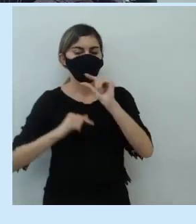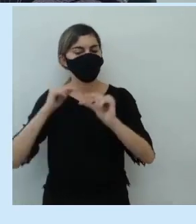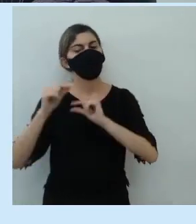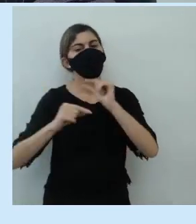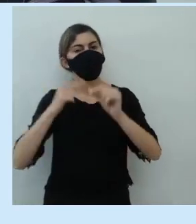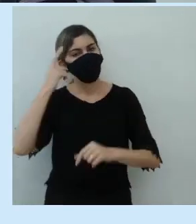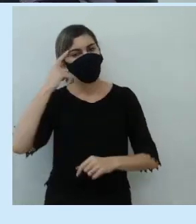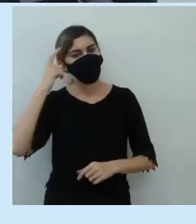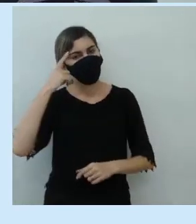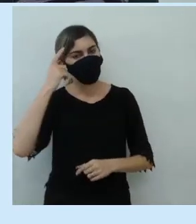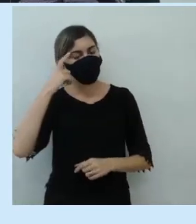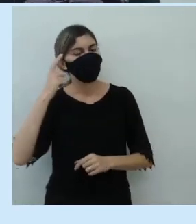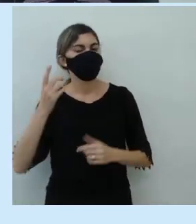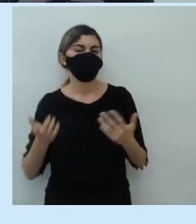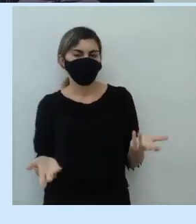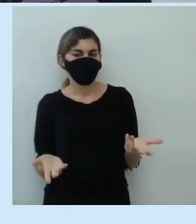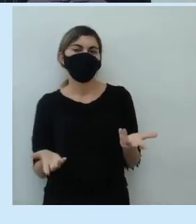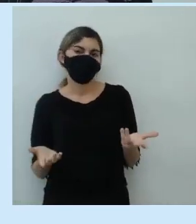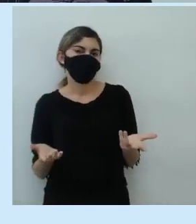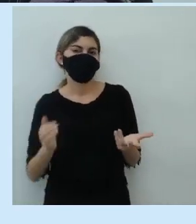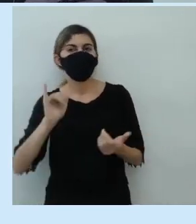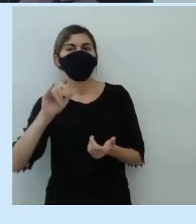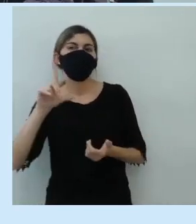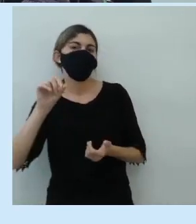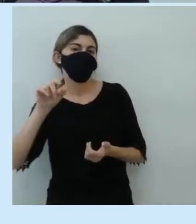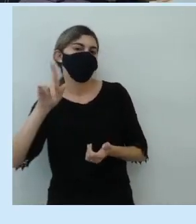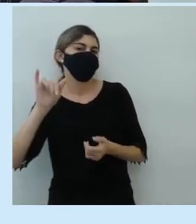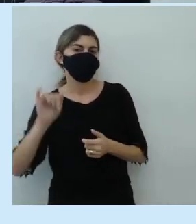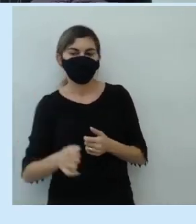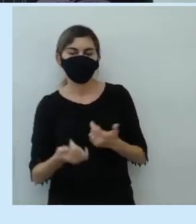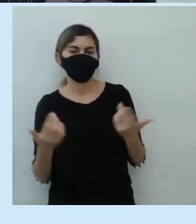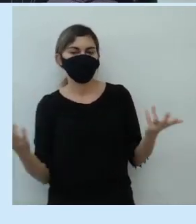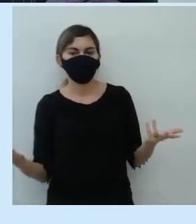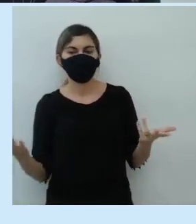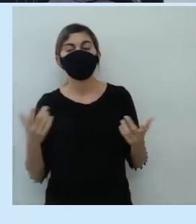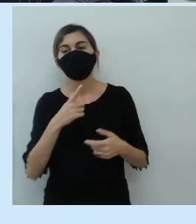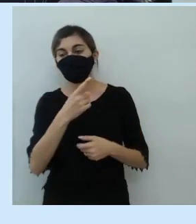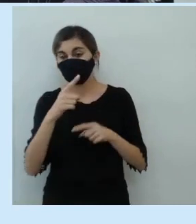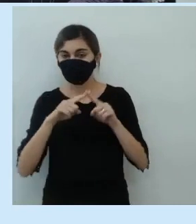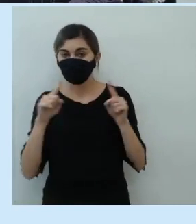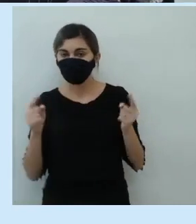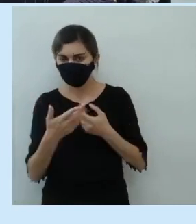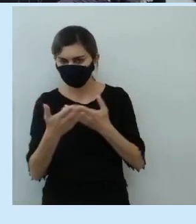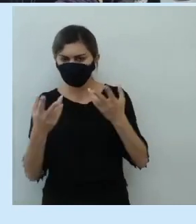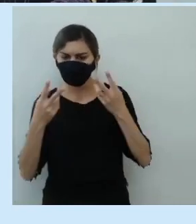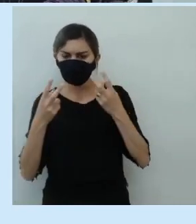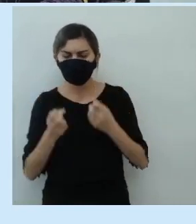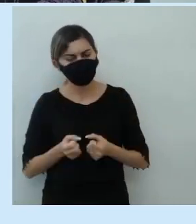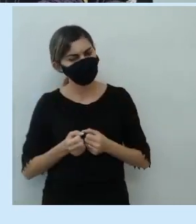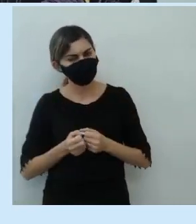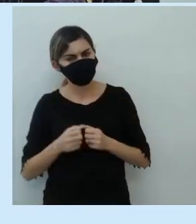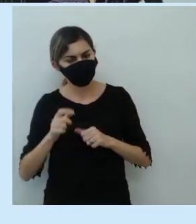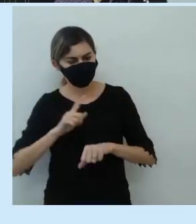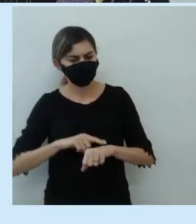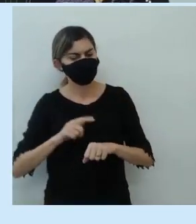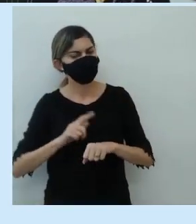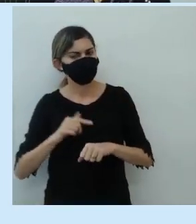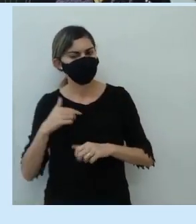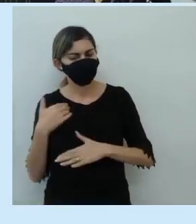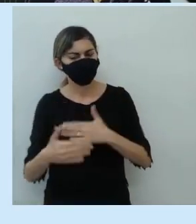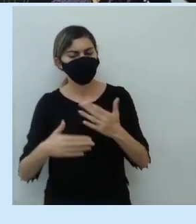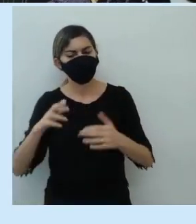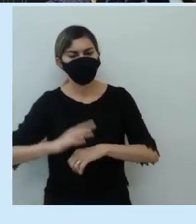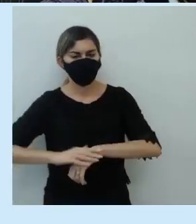Uma lógica meio que ilógica, meio absurda, né? Mas você percebe que o tempo todo a